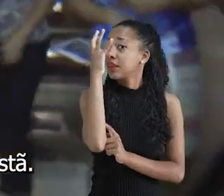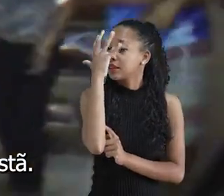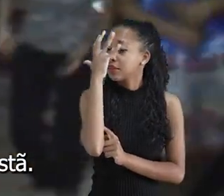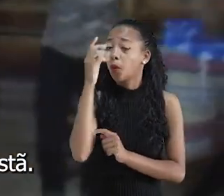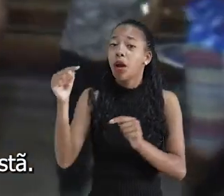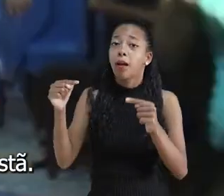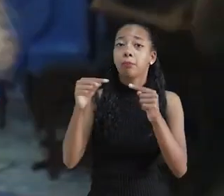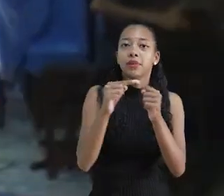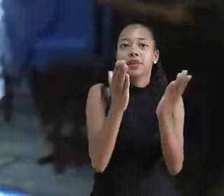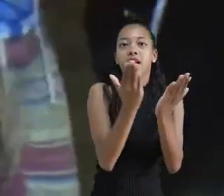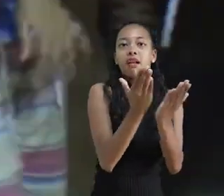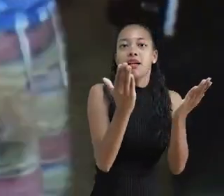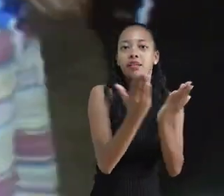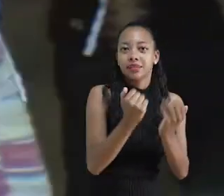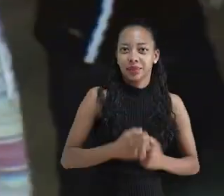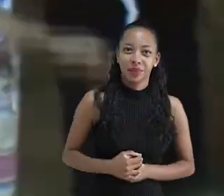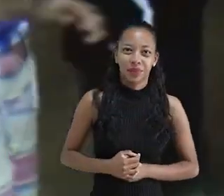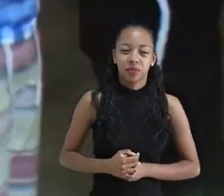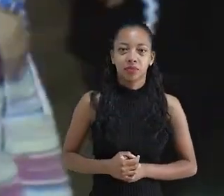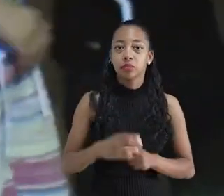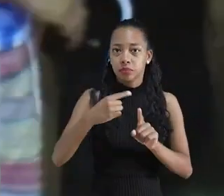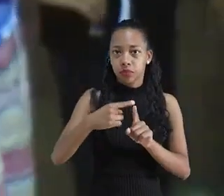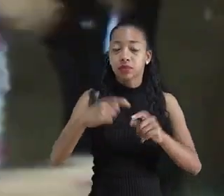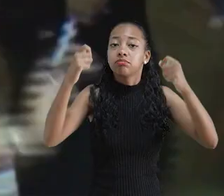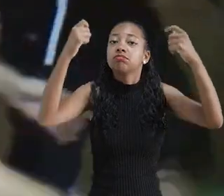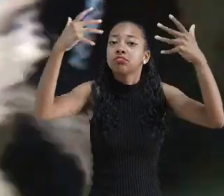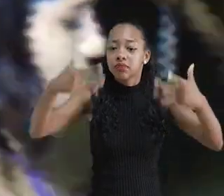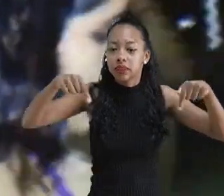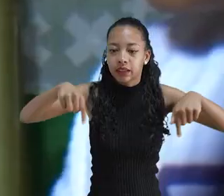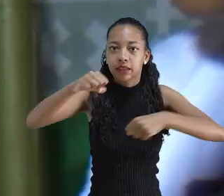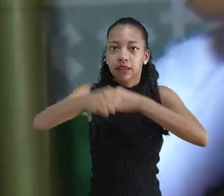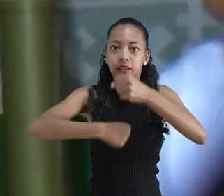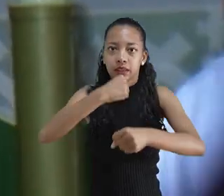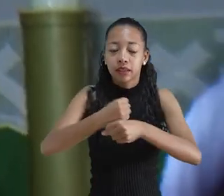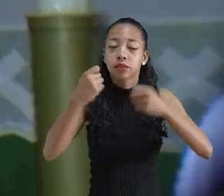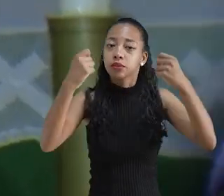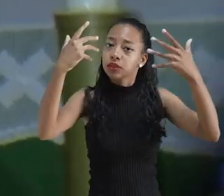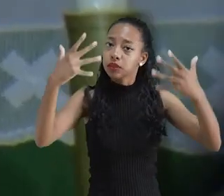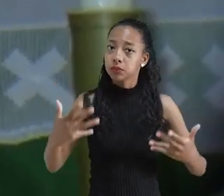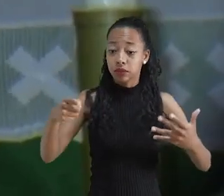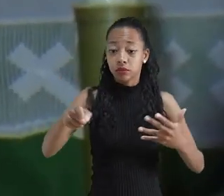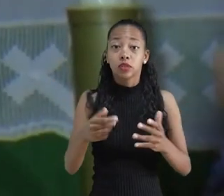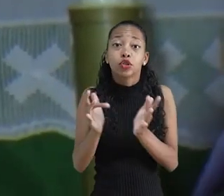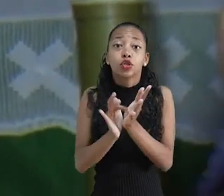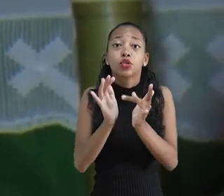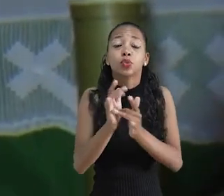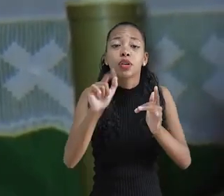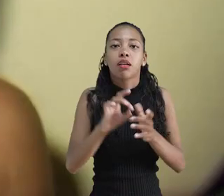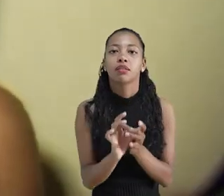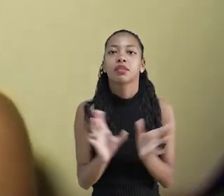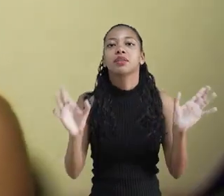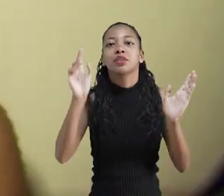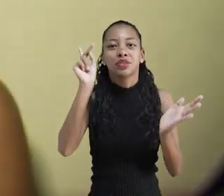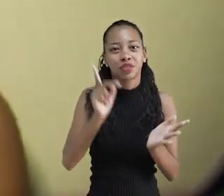carnaval com abordagem Cristã nesse ano vem com o tema a verdadeira Liberdade está em Cristo essa ideia surgiu há 5 anos atrás o intuito